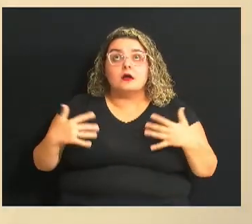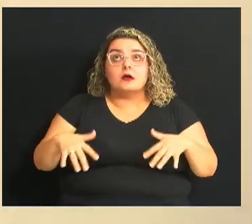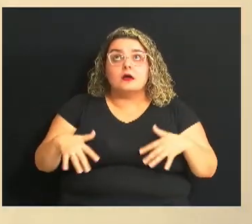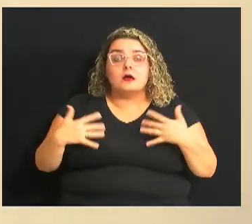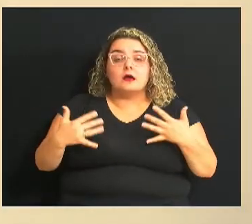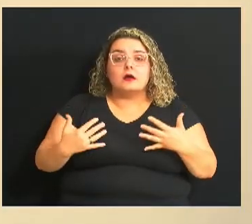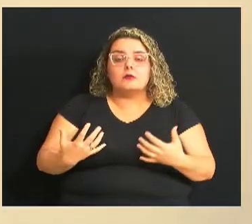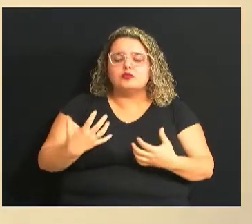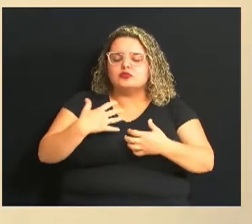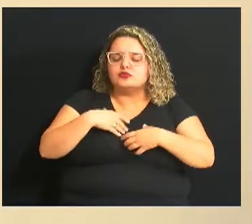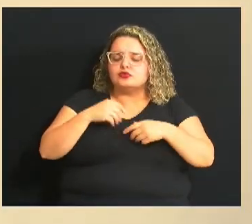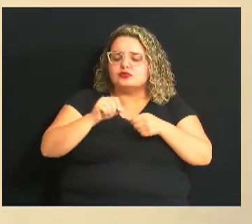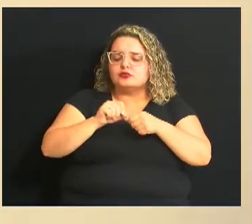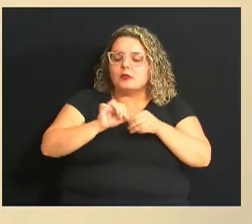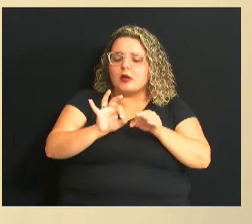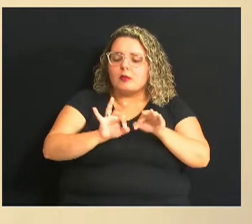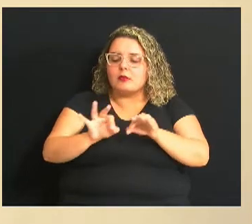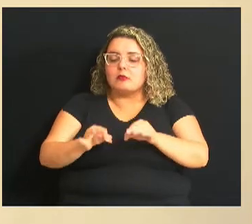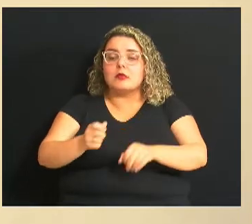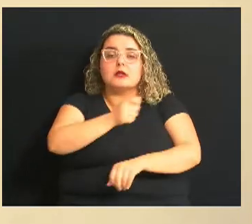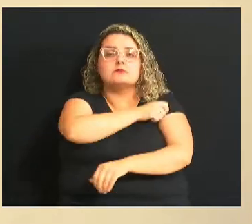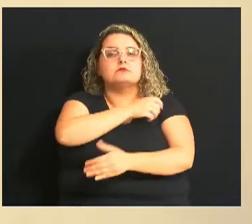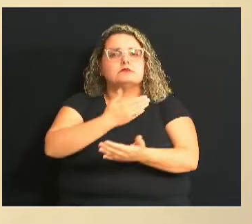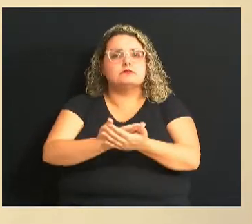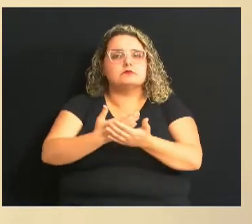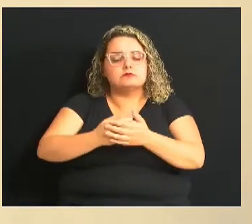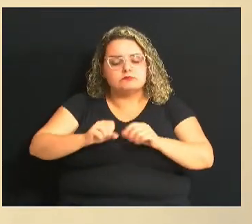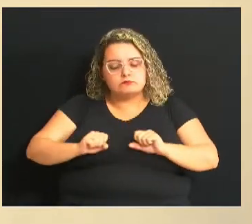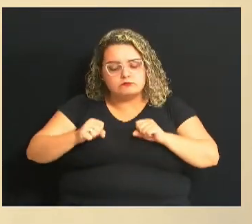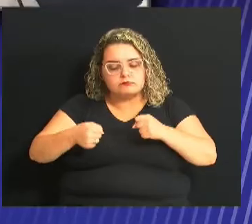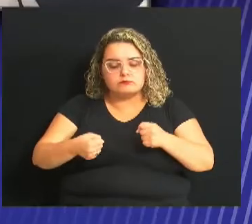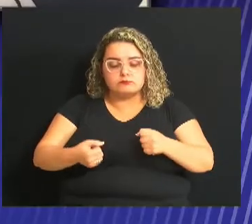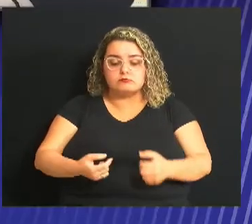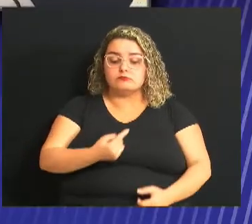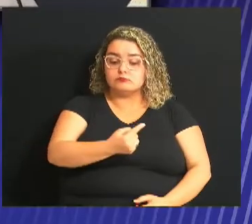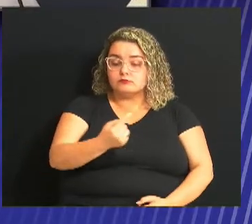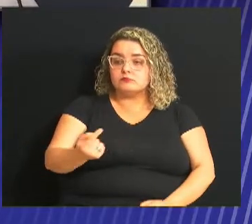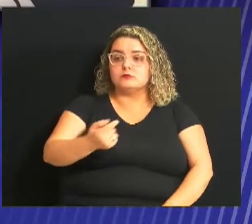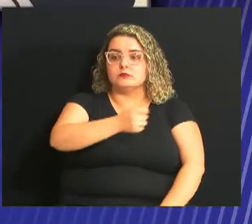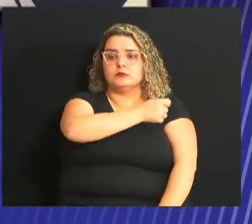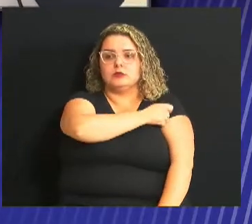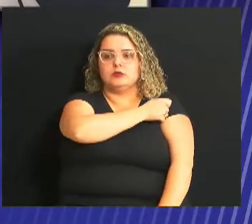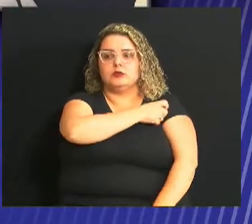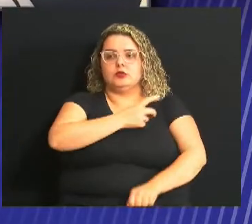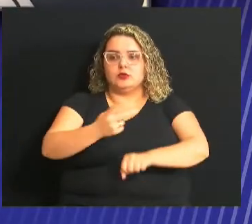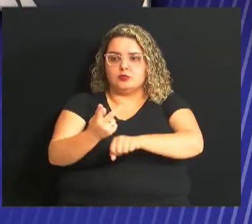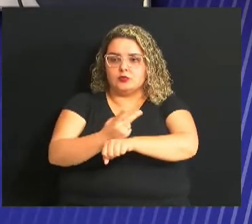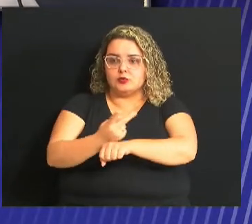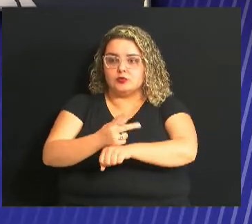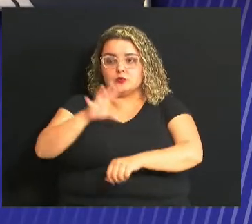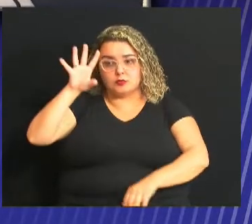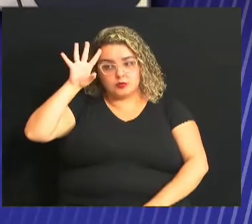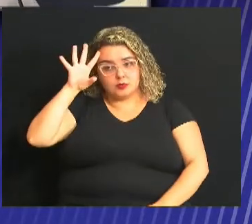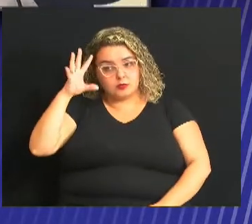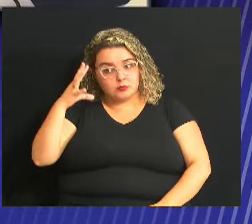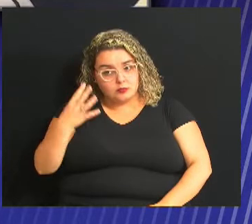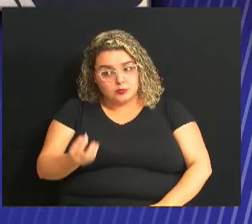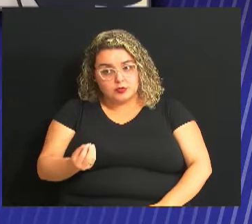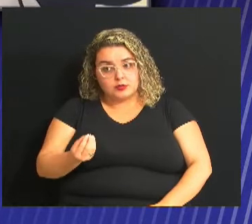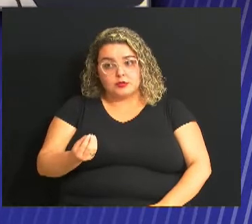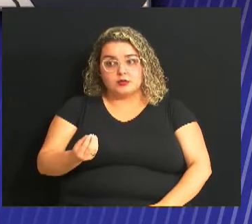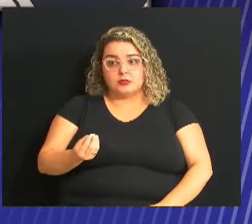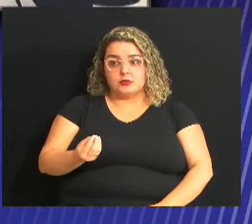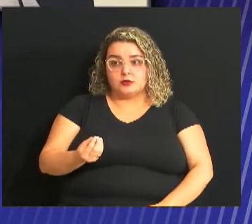aulas, como se dedica aos alunos, né, buscando compreendê-los, né,